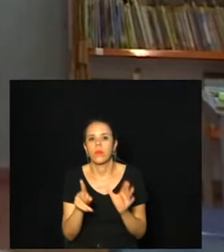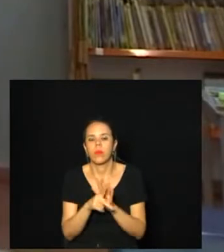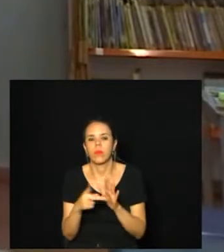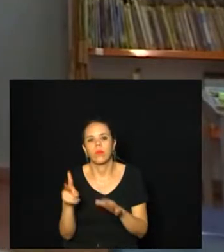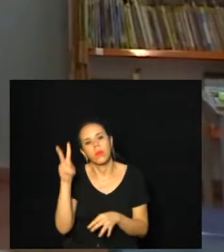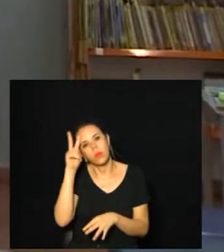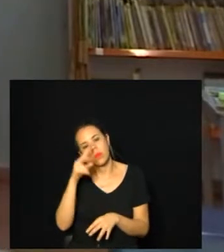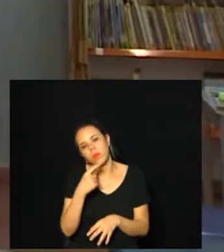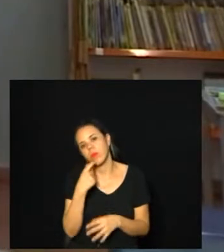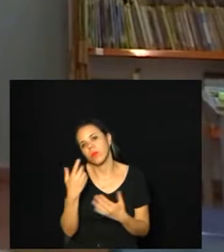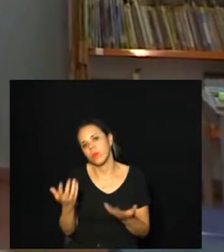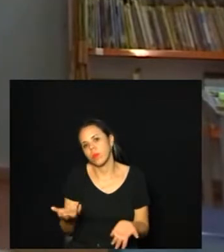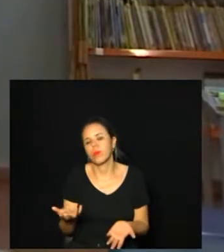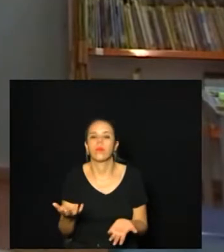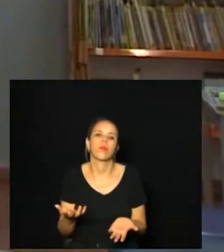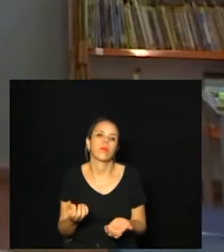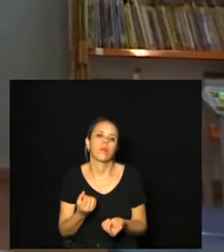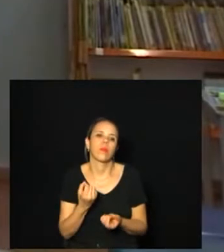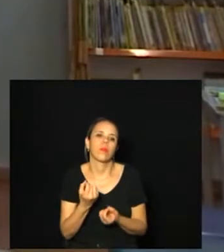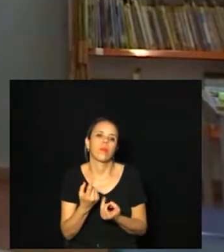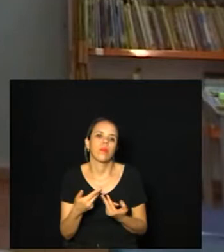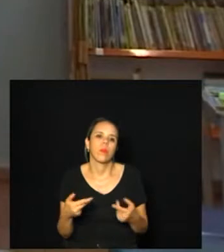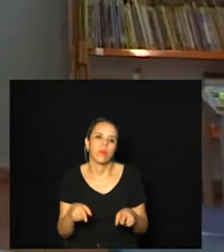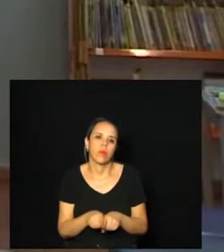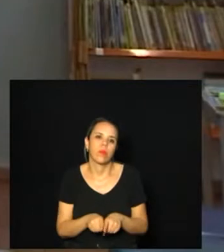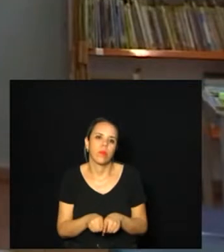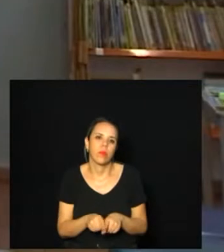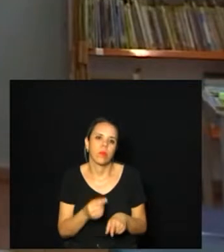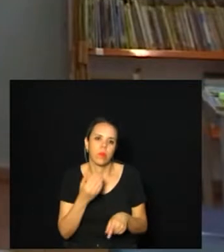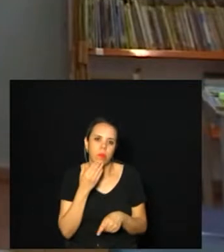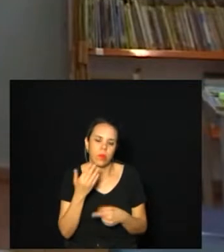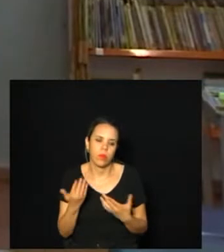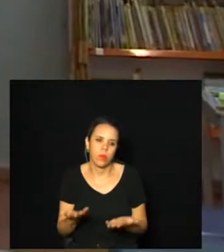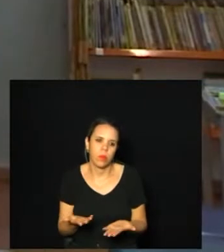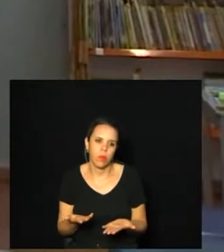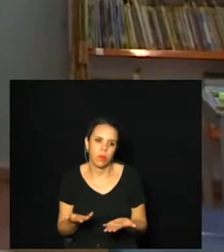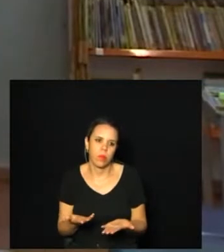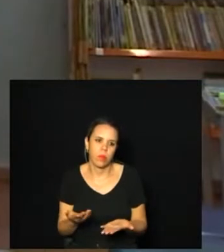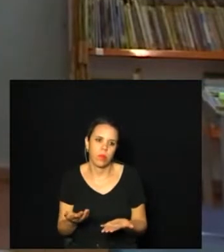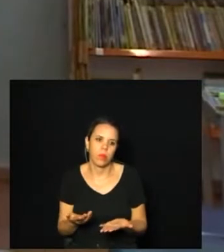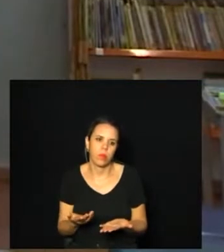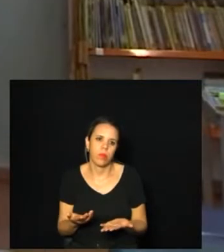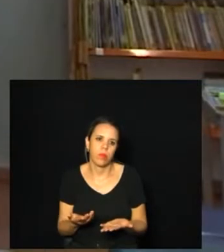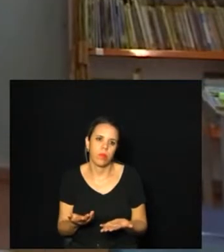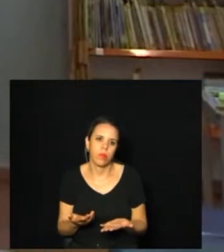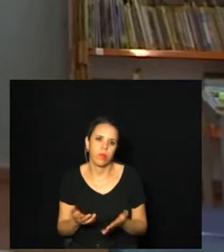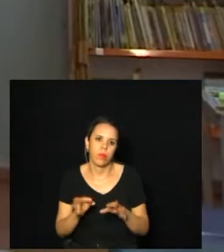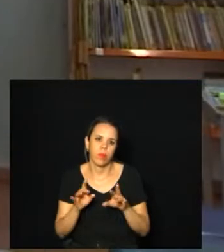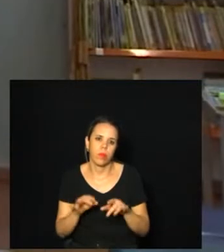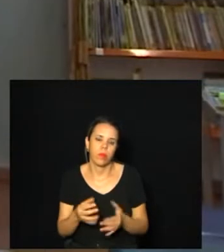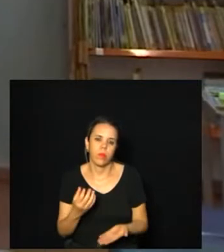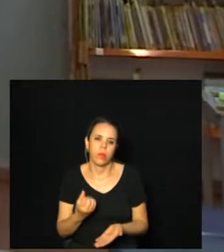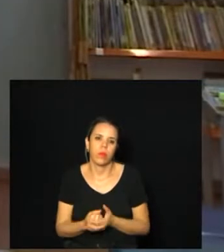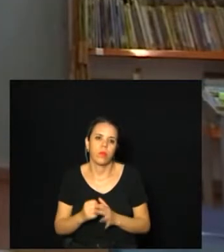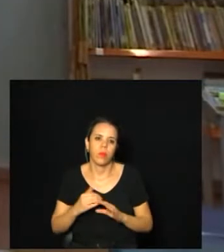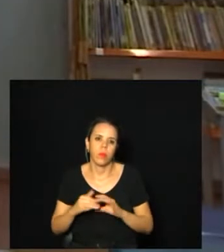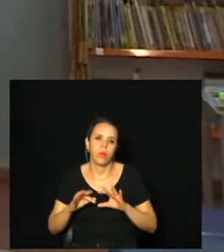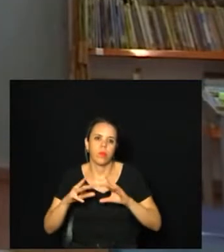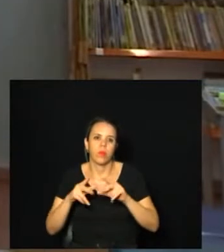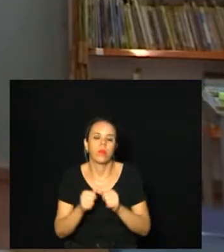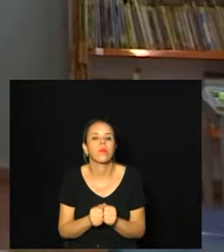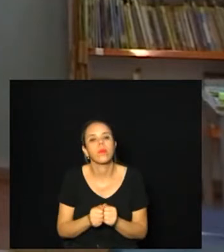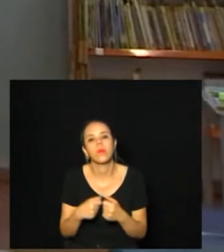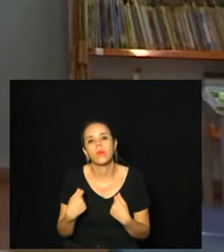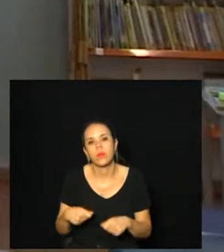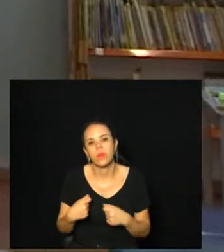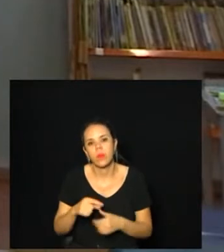história de Campinas ou algumas demandas solicitadas. Foi encaminhado via formato digital, por e-mail para todos, conforme a necessidade